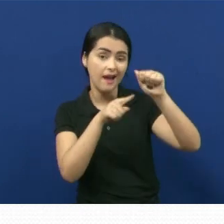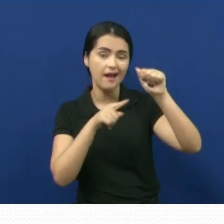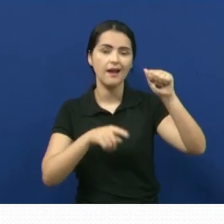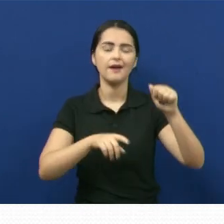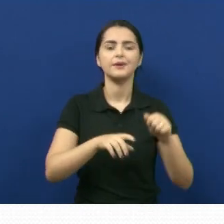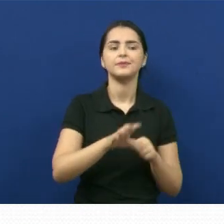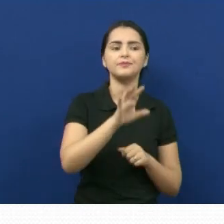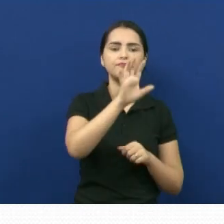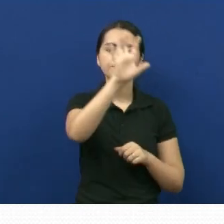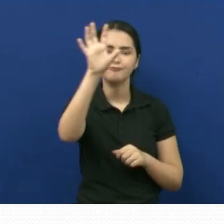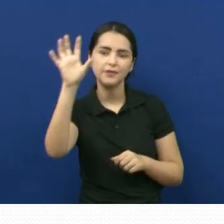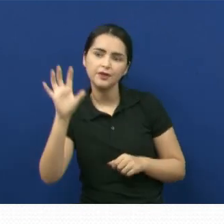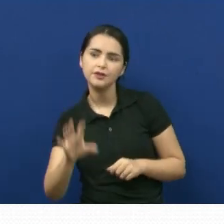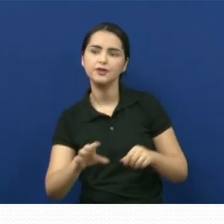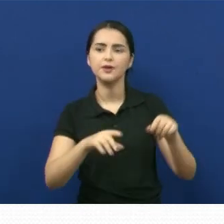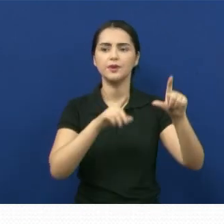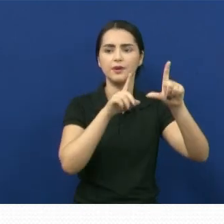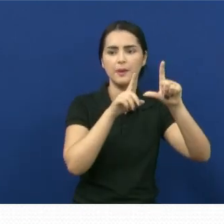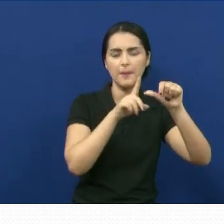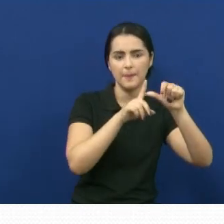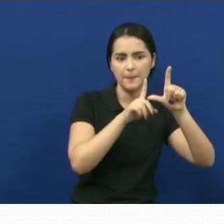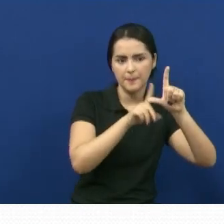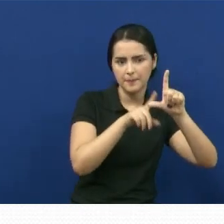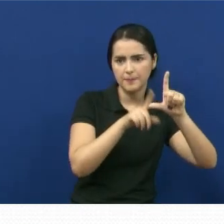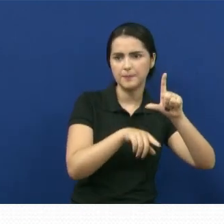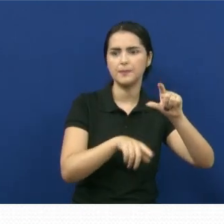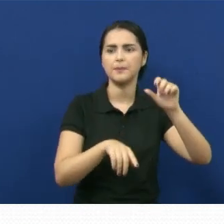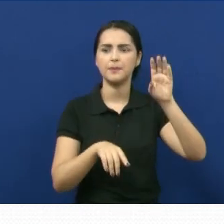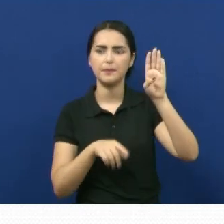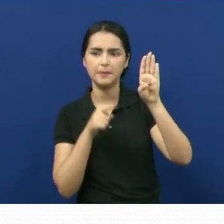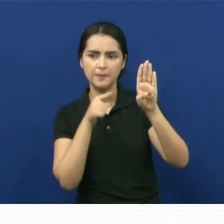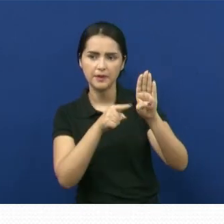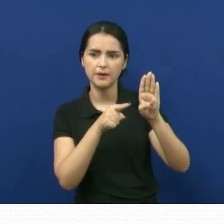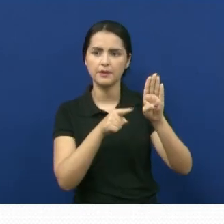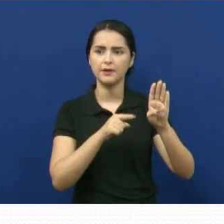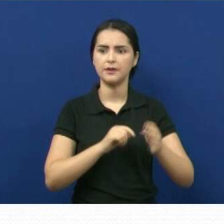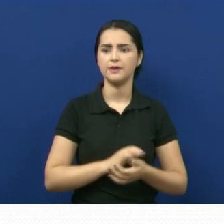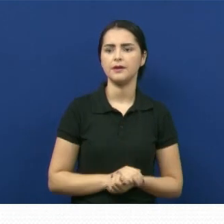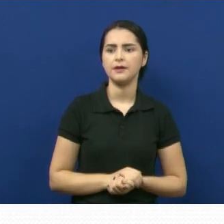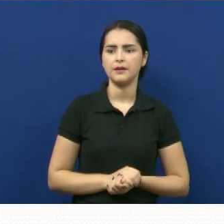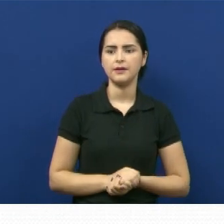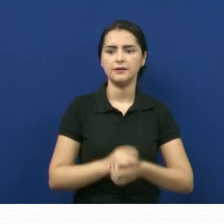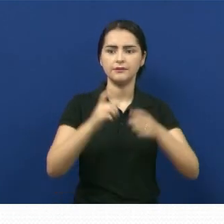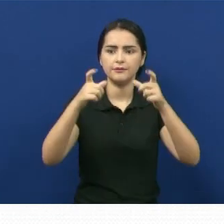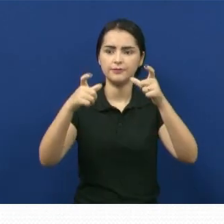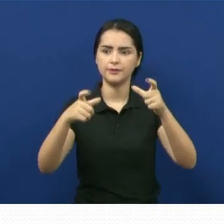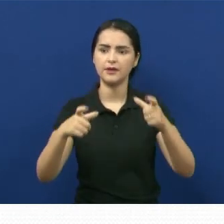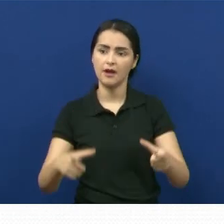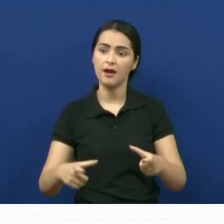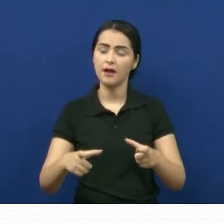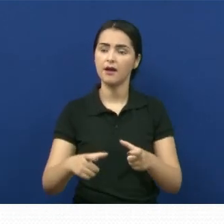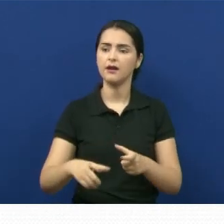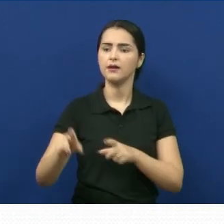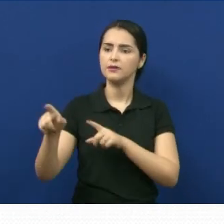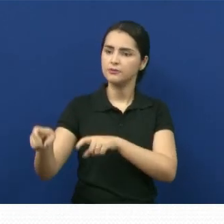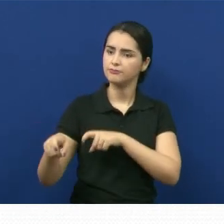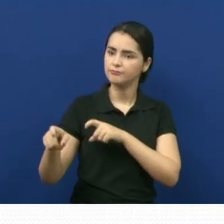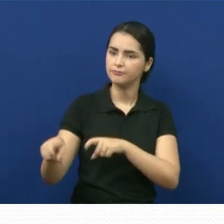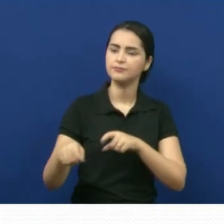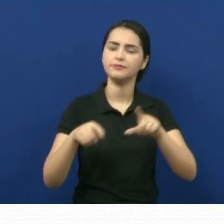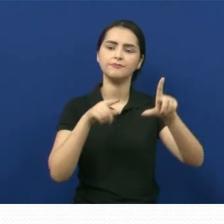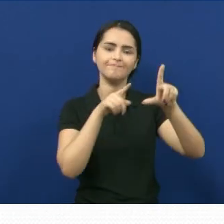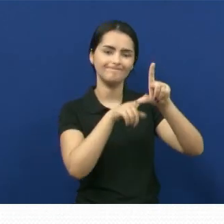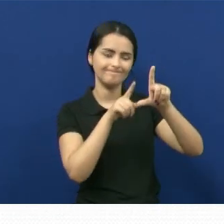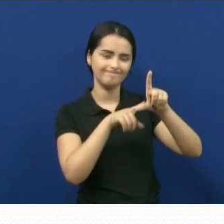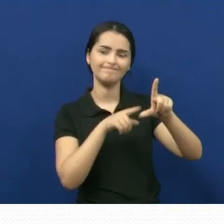território, paisagem cultural, lugar ou espaço geográfico. Lugar, né, pessoal? A gente acabou de falar